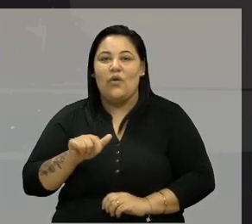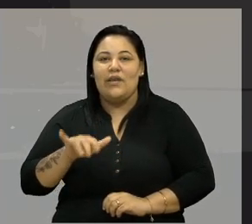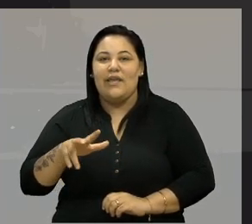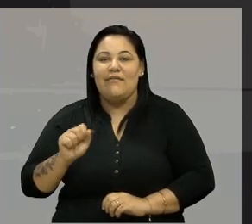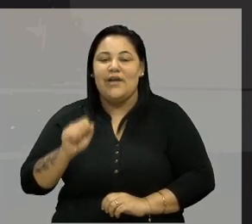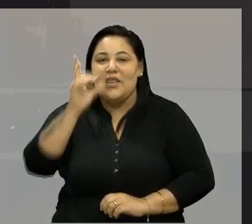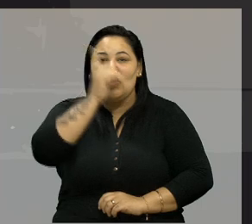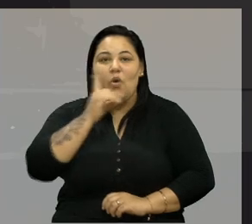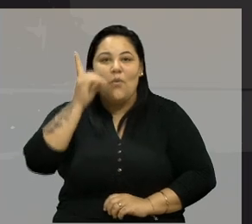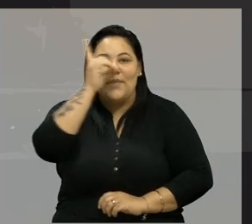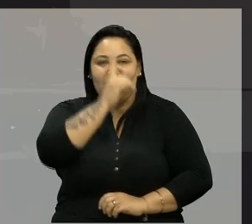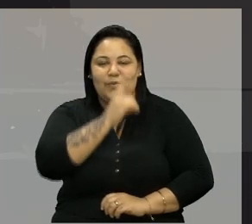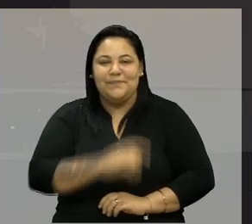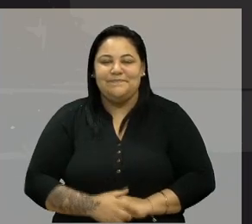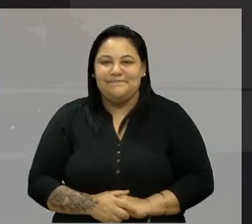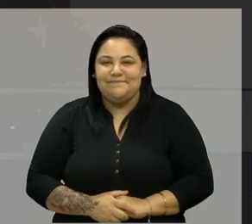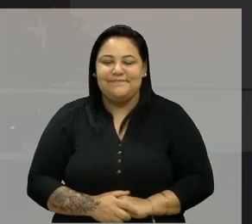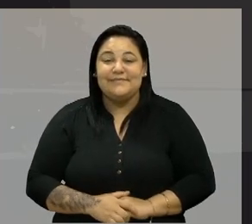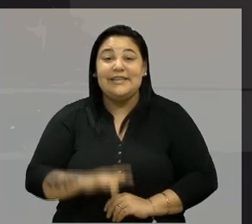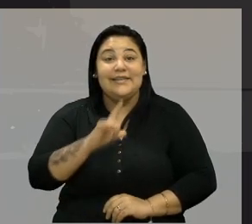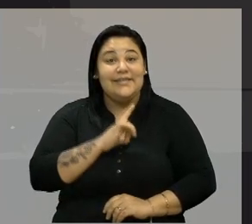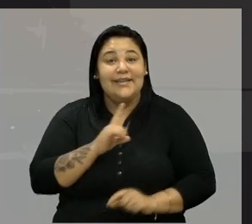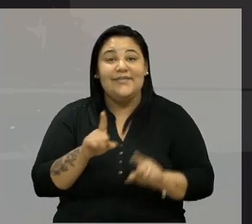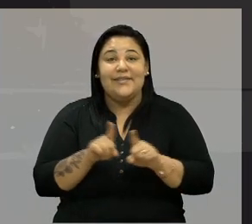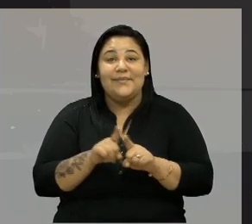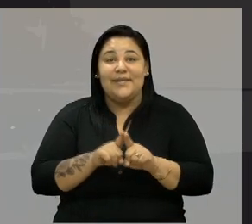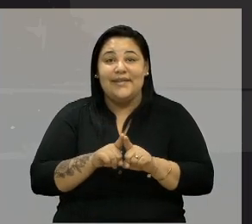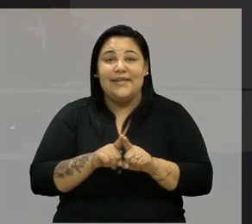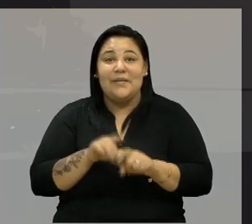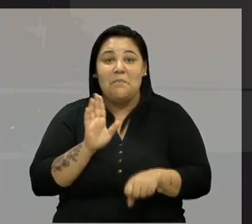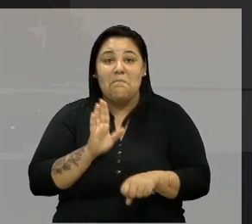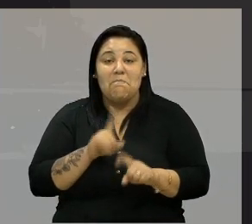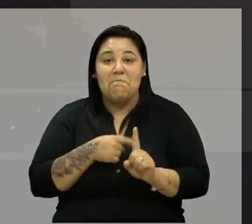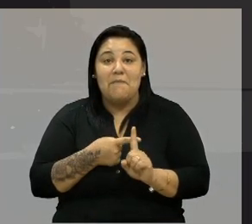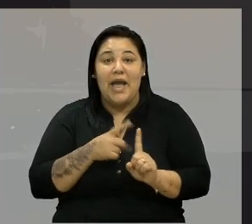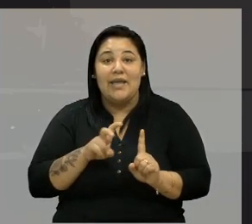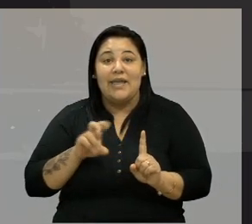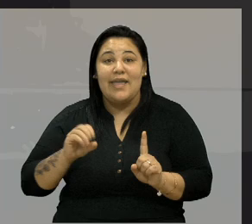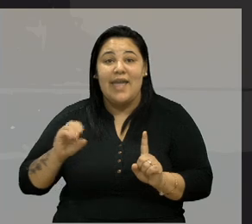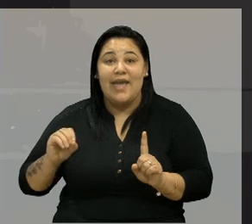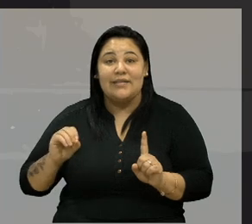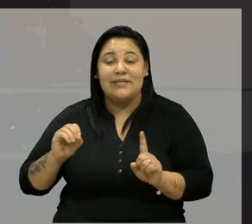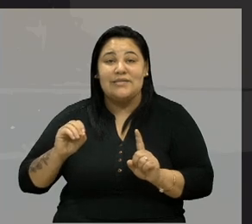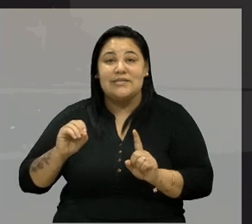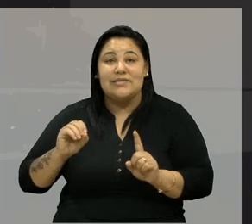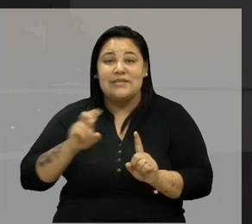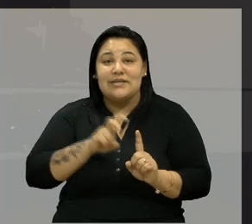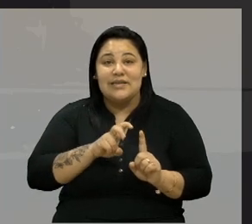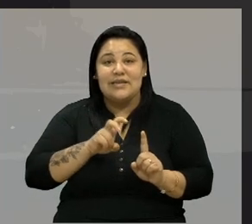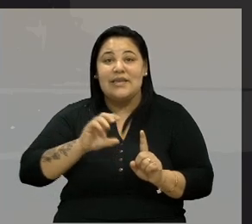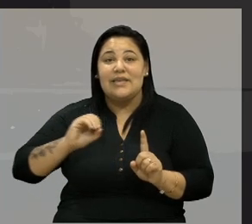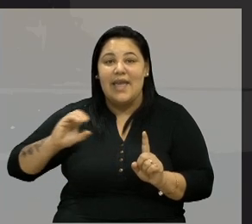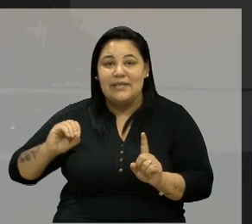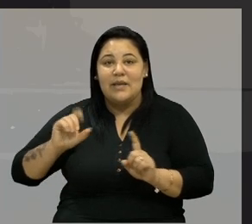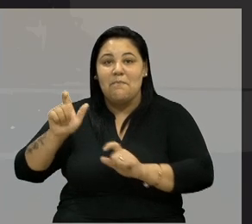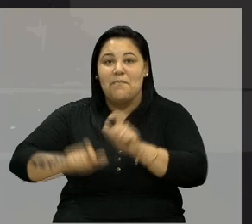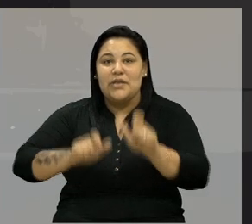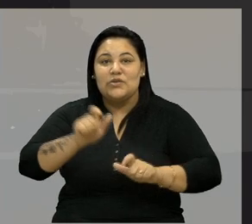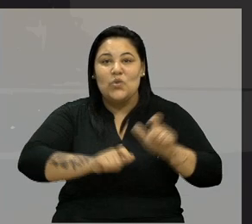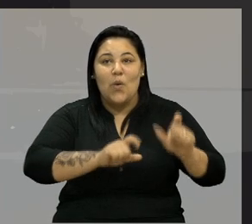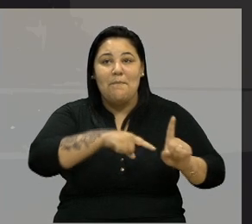final de semana e que teve aí né o recorde mais de 500 participantes mais de 30